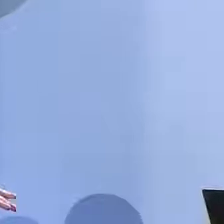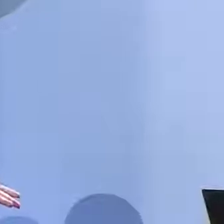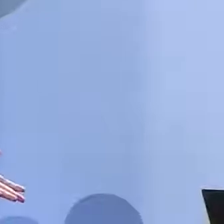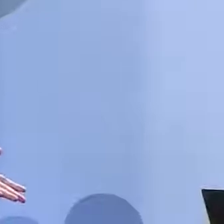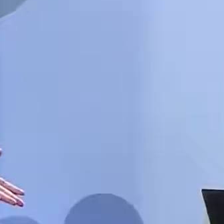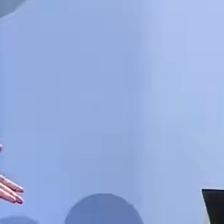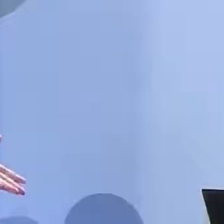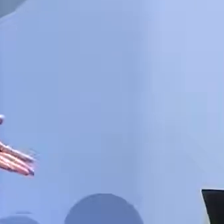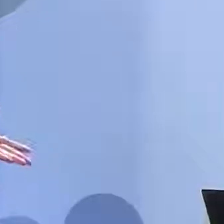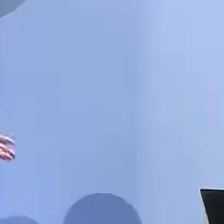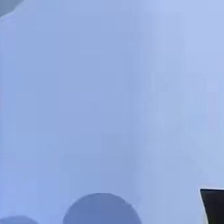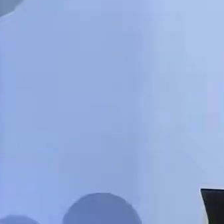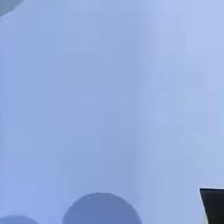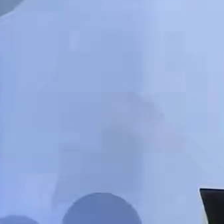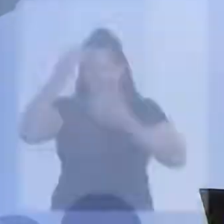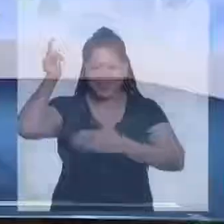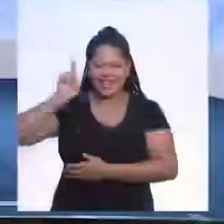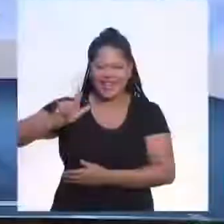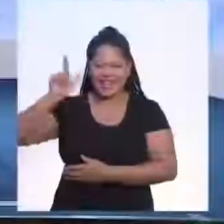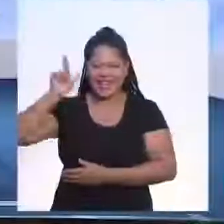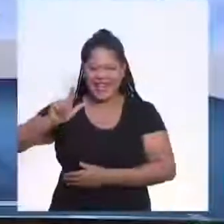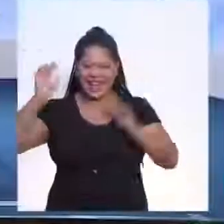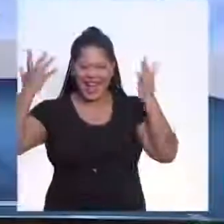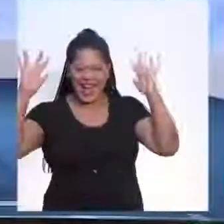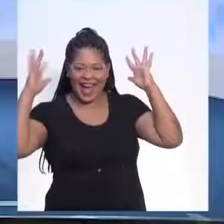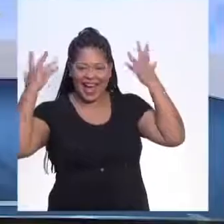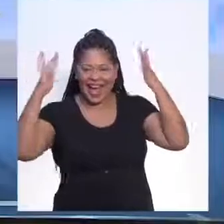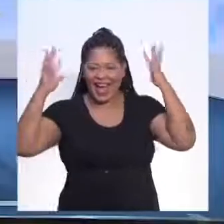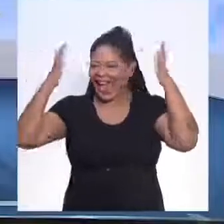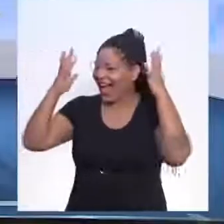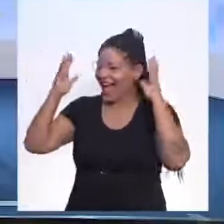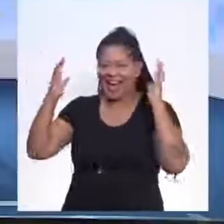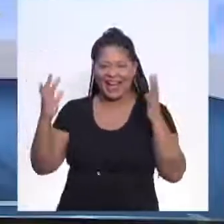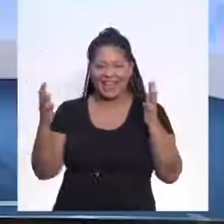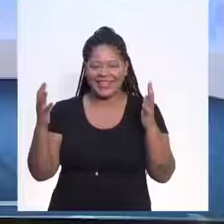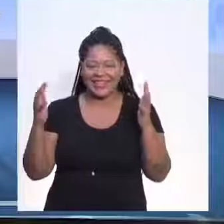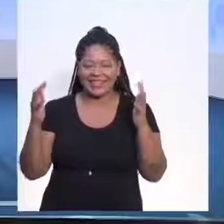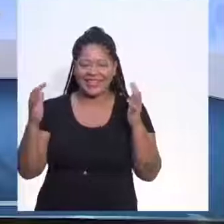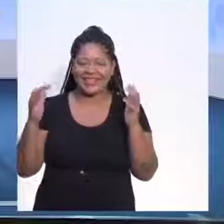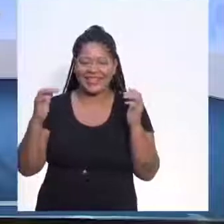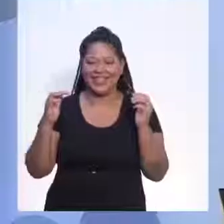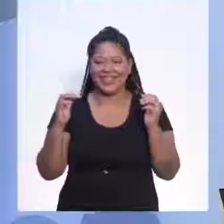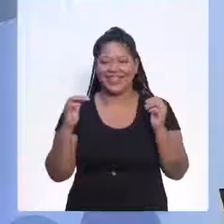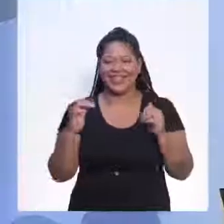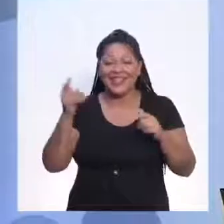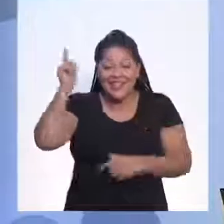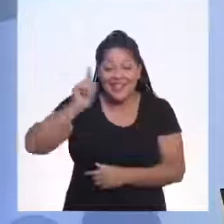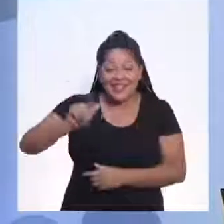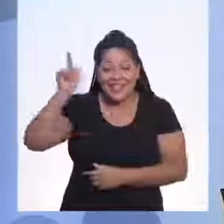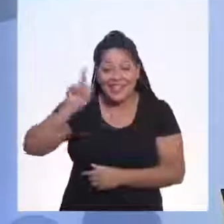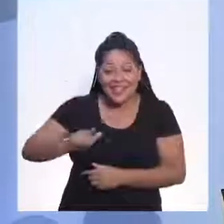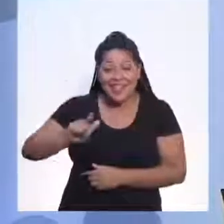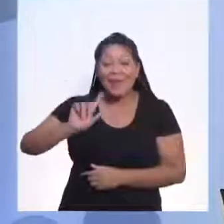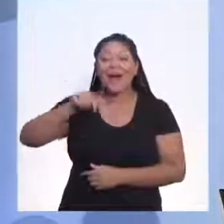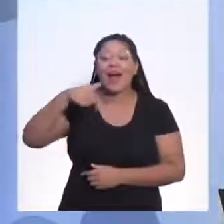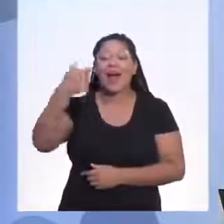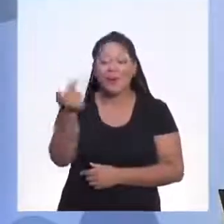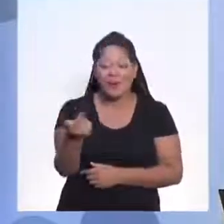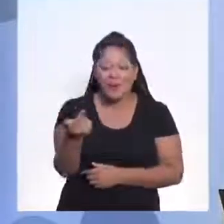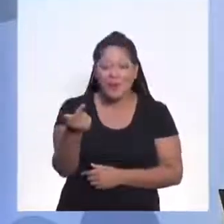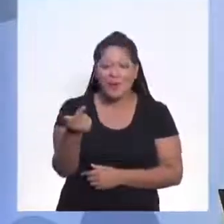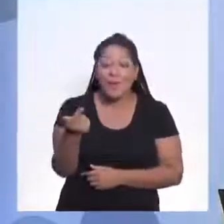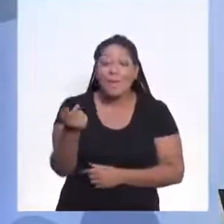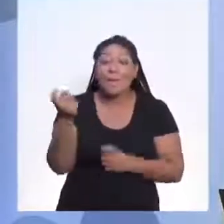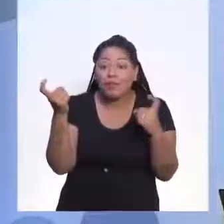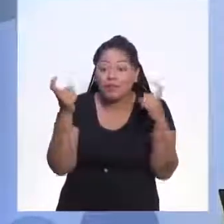Muito obrigada. Conseguimos! Nossa, professora, conseguimos! Conseguimos. Para a próxima, pessoal, coloca fone